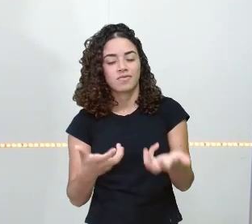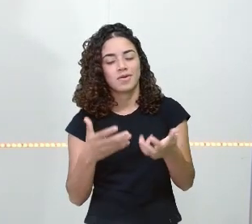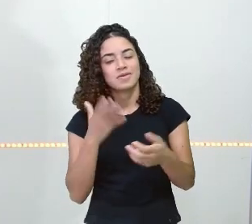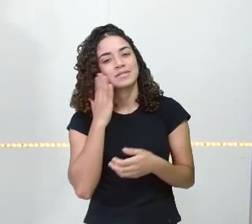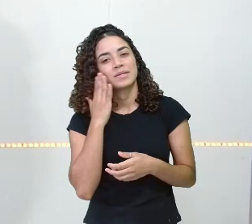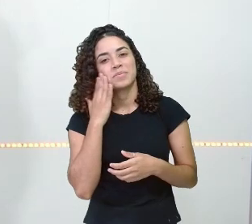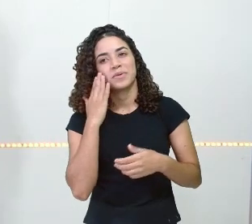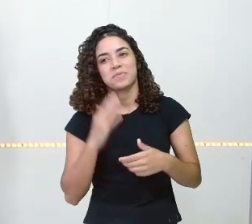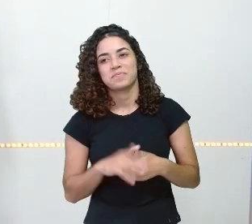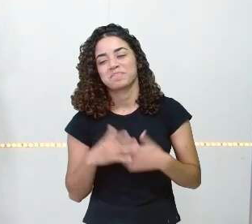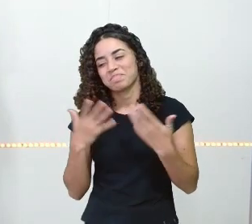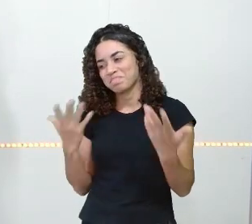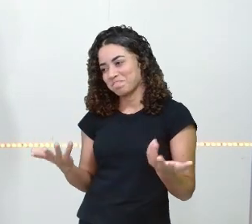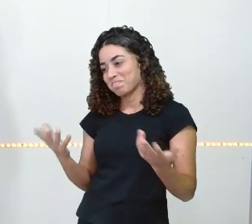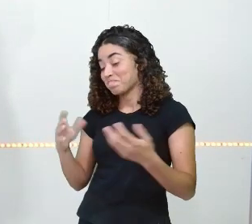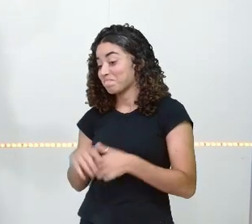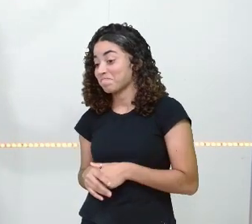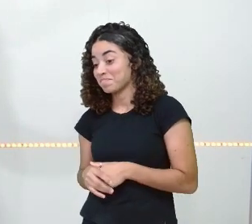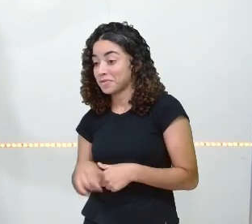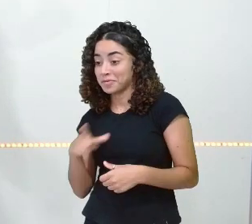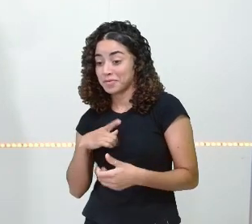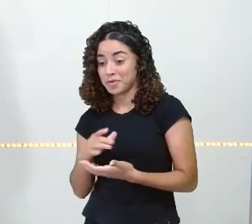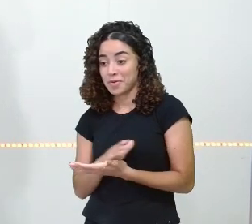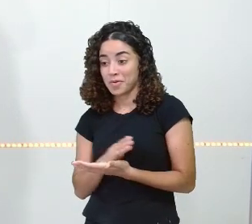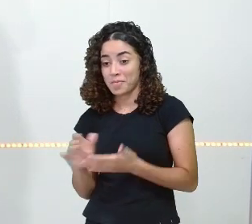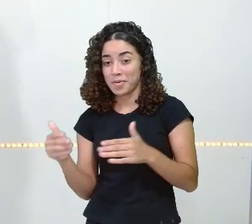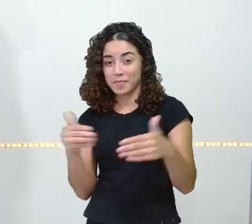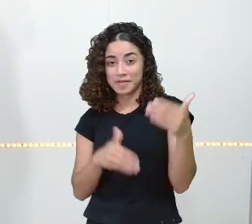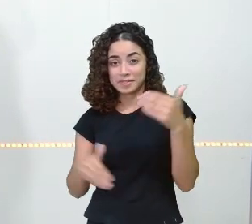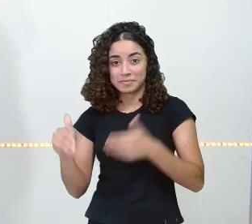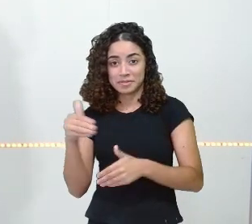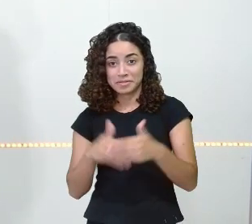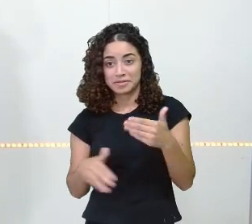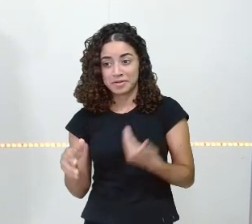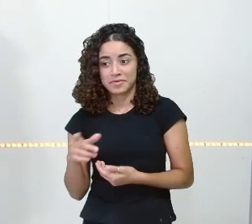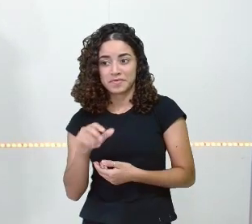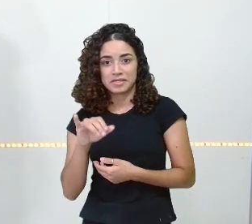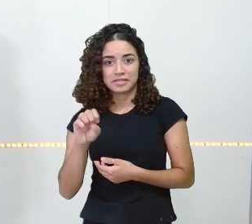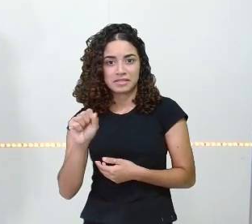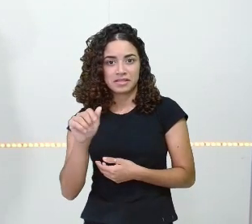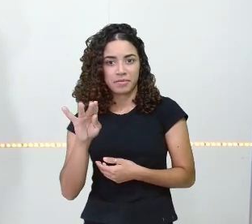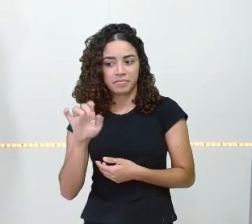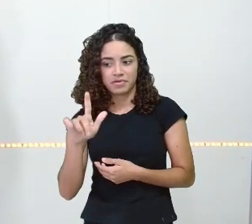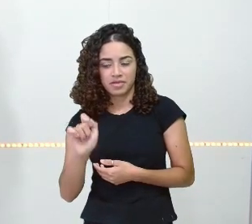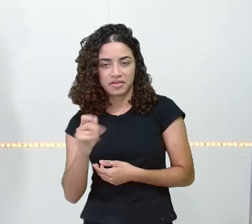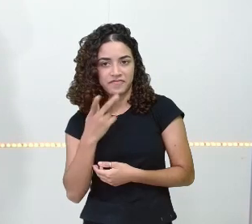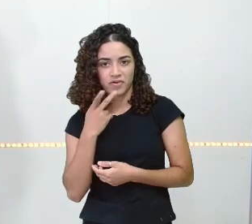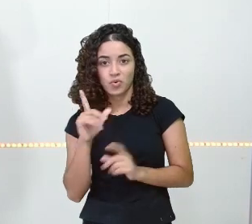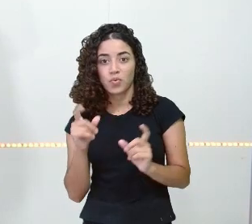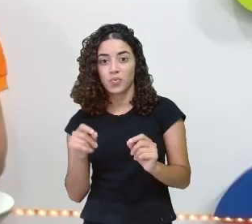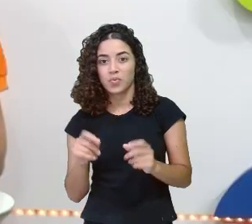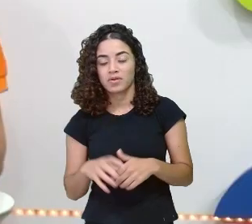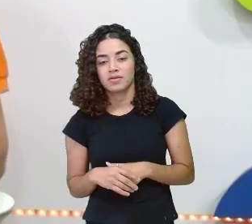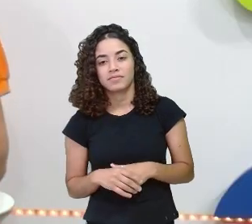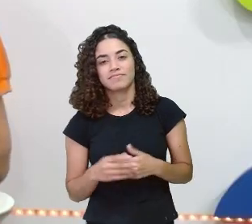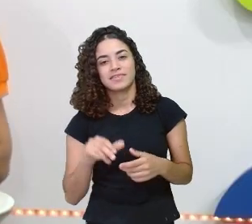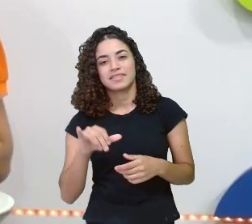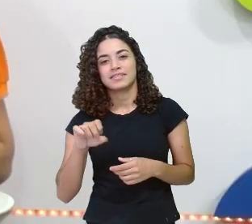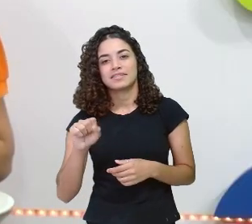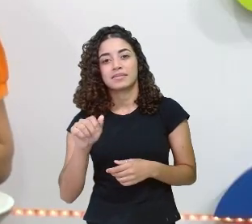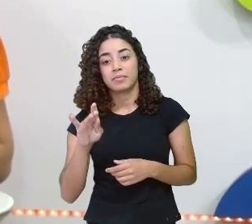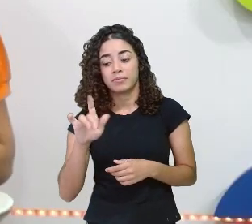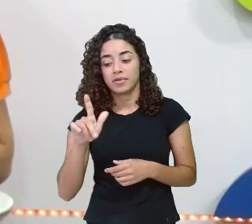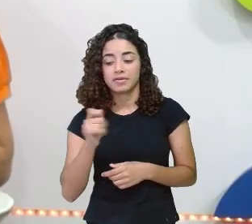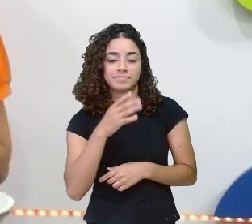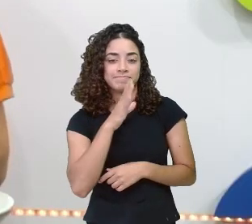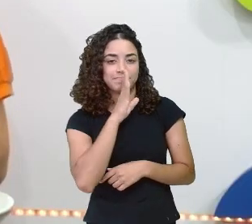saber. E aí, professora Kátia, tem alguma participação aí? Isabela falou mais alguma coisa? Isabela tá caladinha